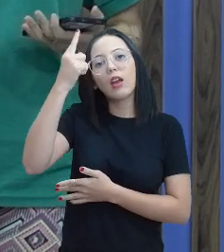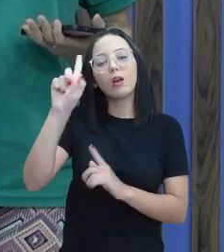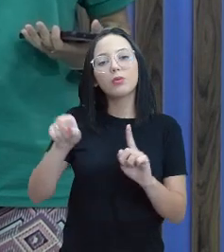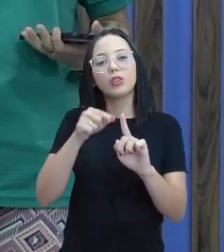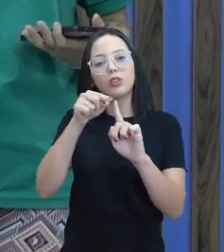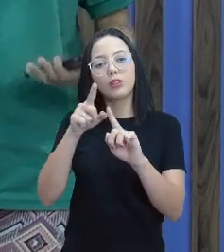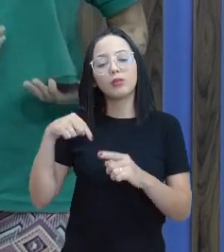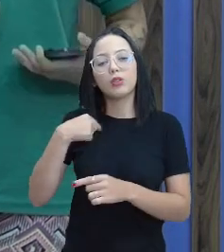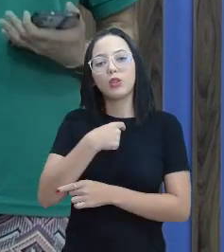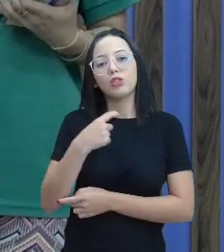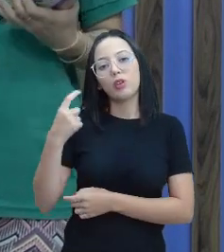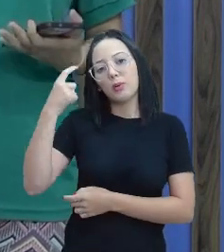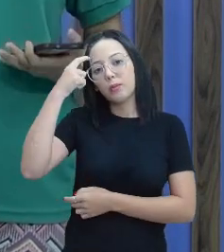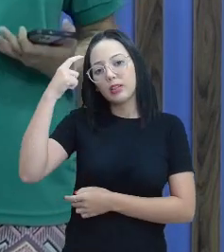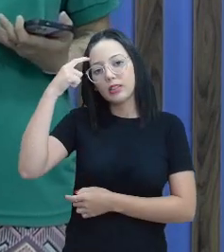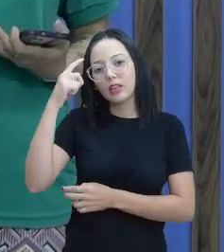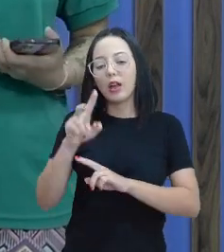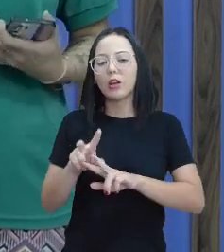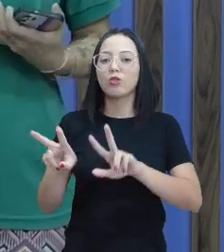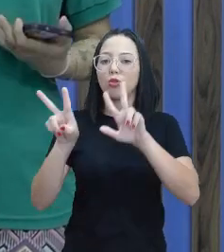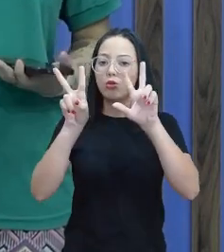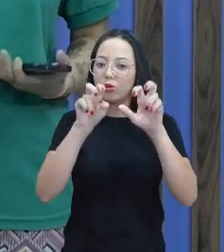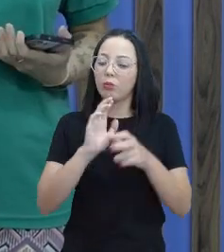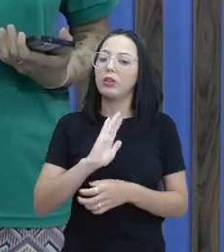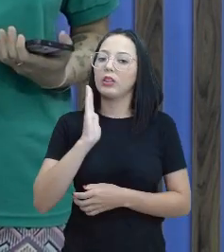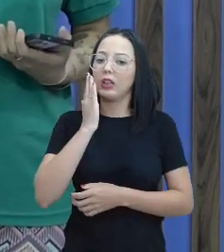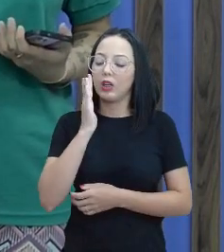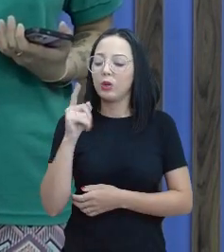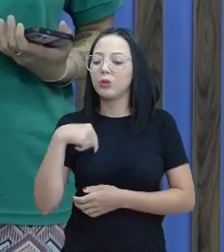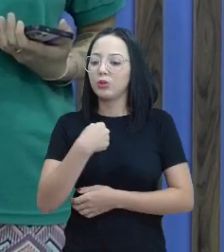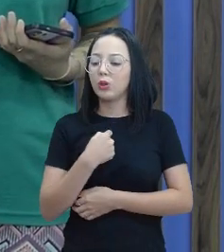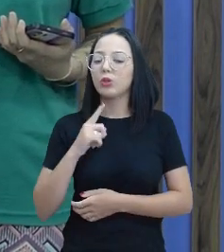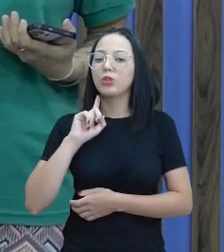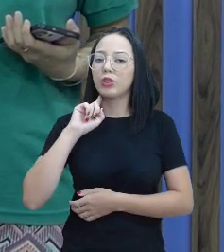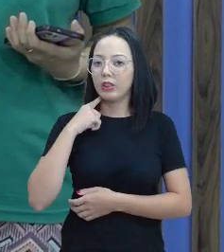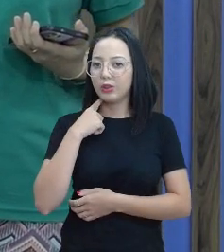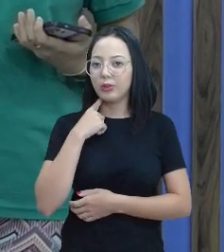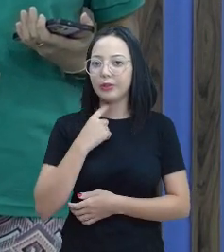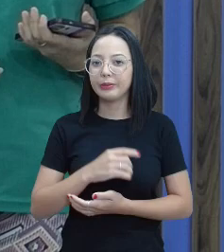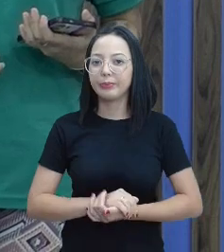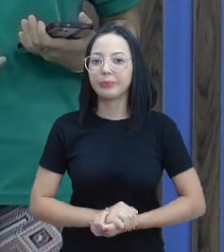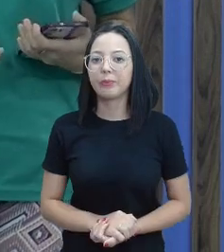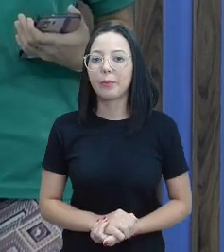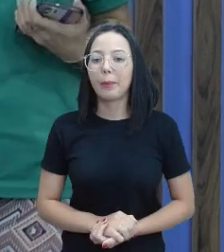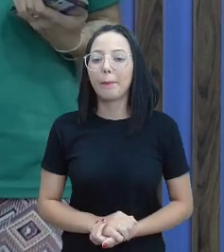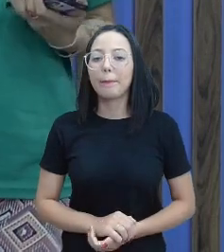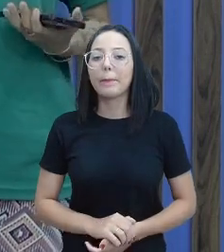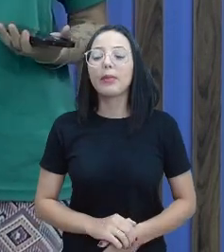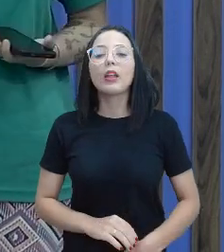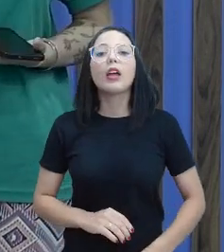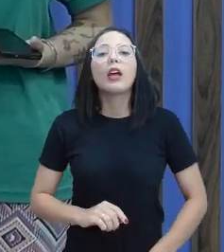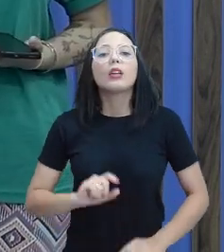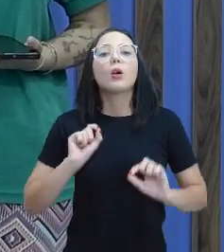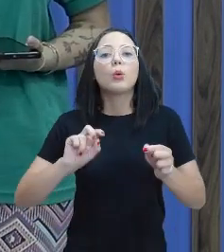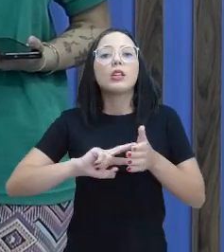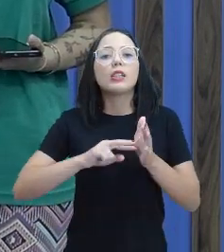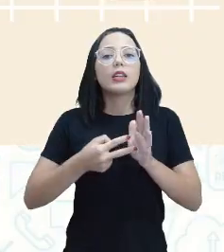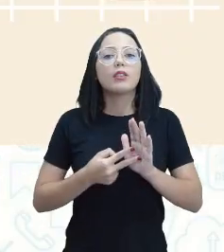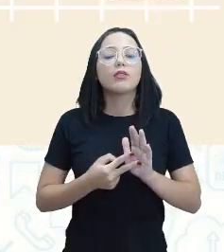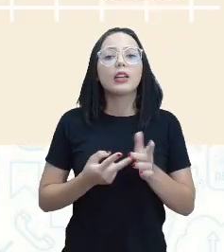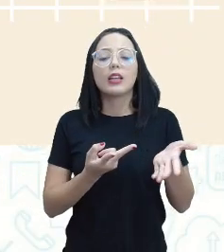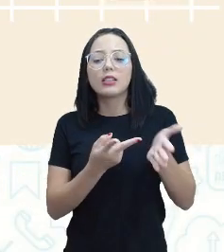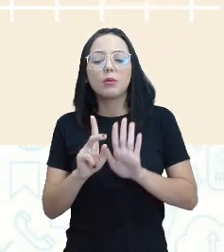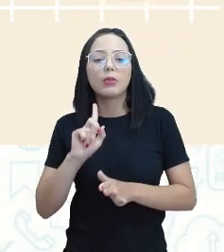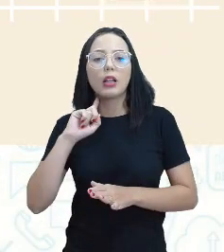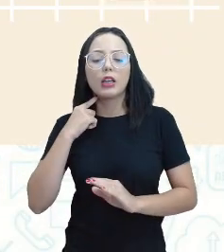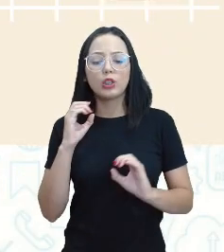gente pensar sobre essa questão dos nossos resíduos sólidos. Então, o que é a Semana Lixo Zero?